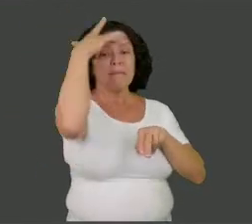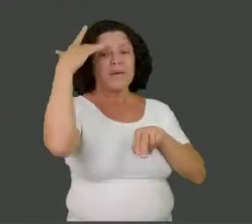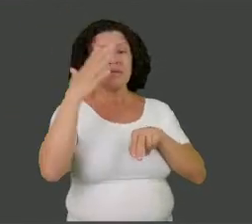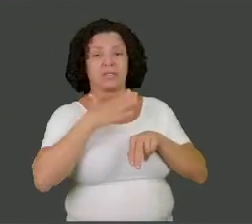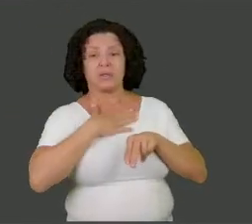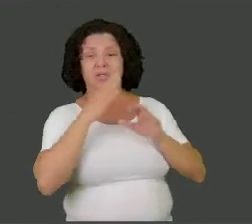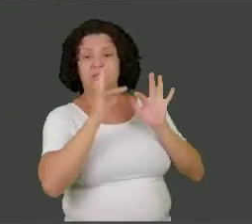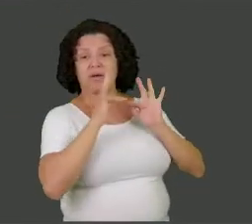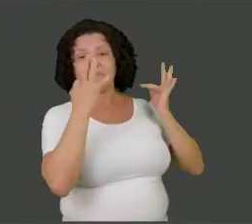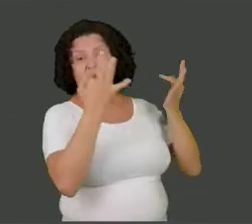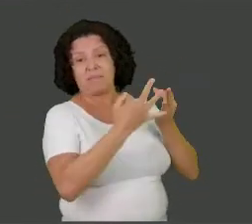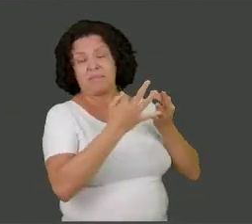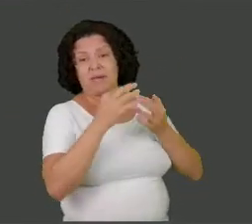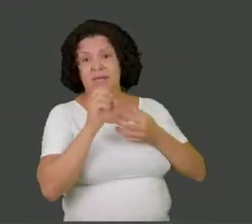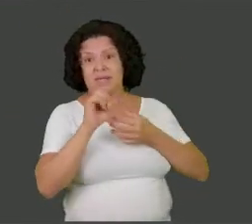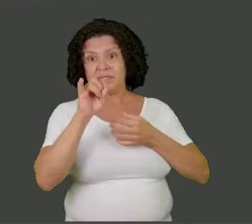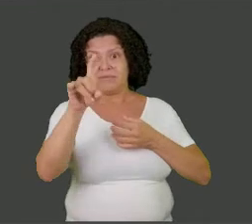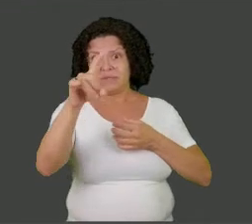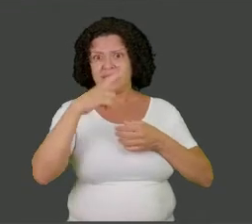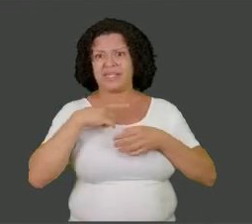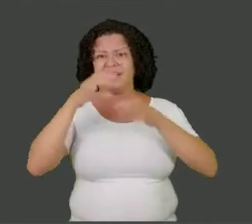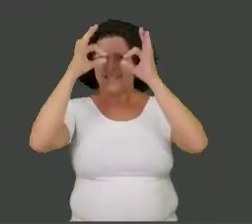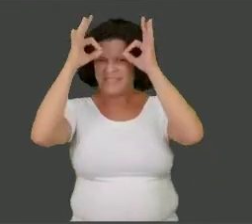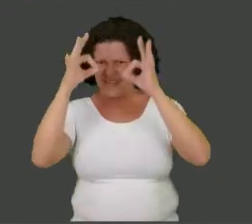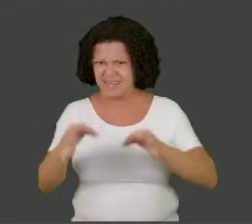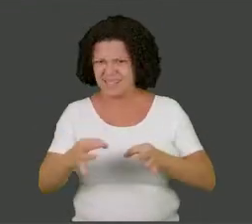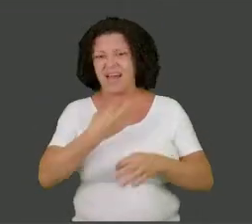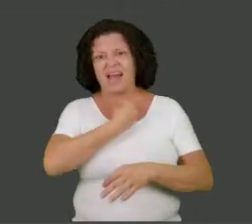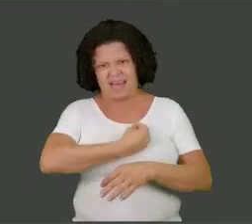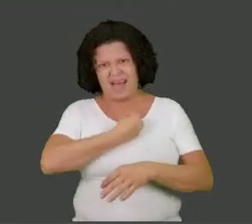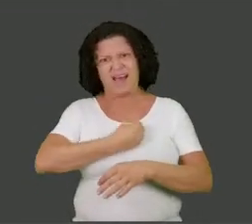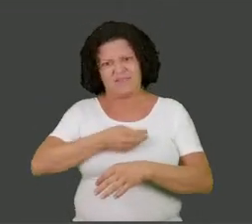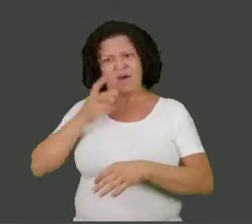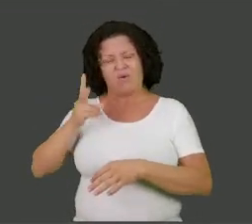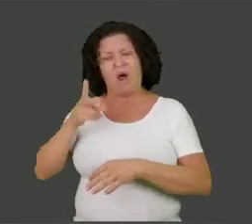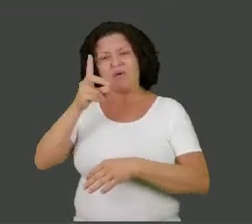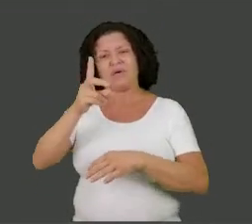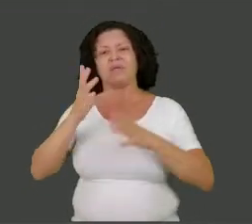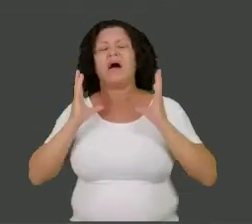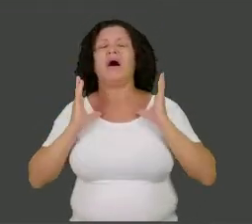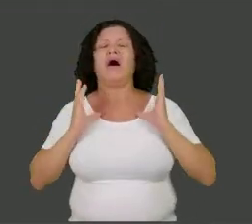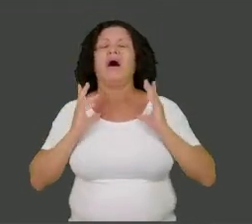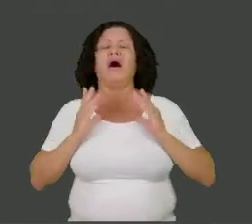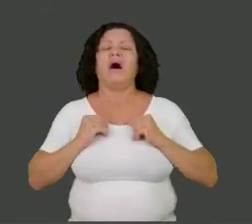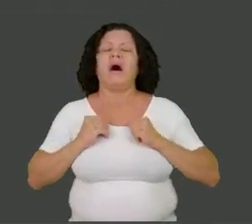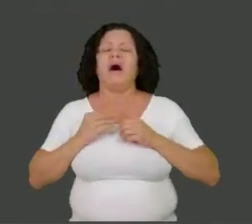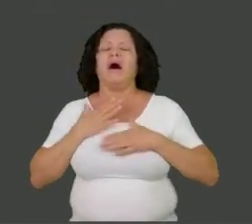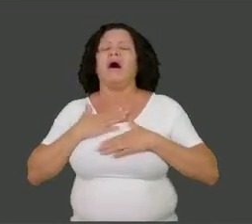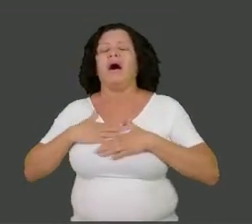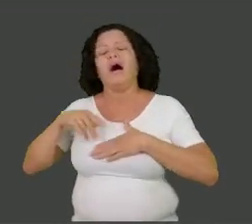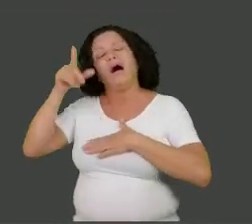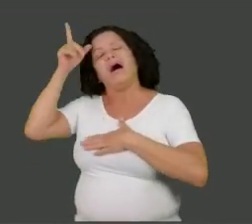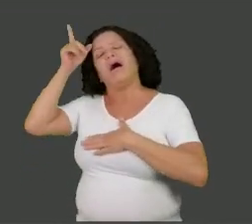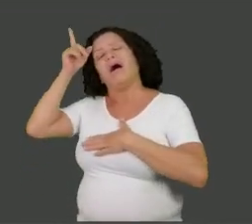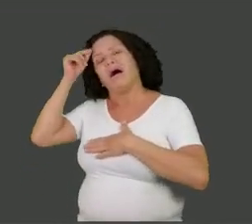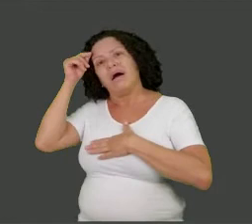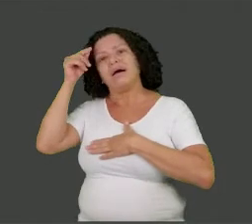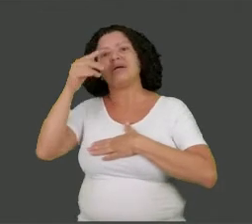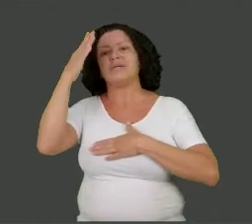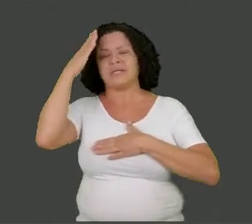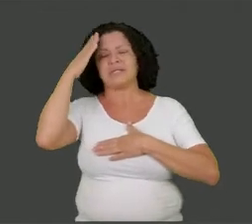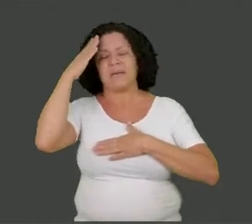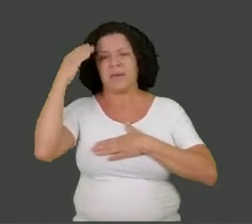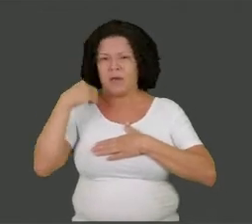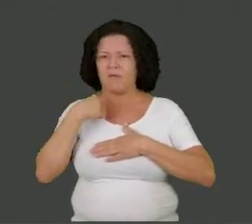Se temos a certeza de que ele permanece vivo, isso conforta imensamente o nosso coração.